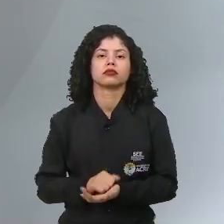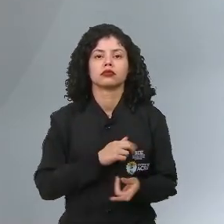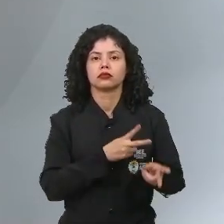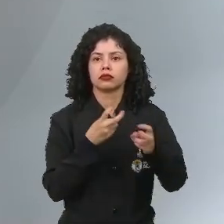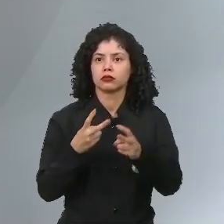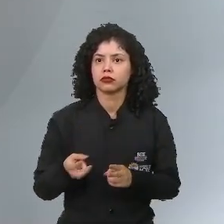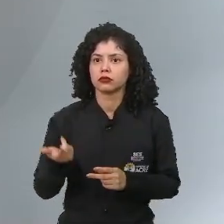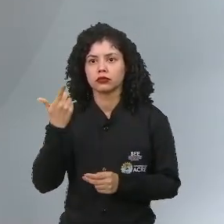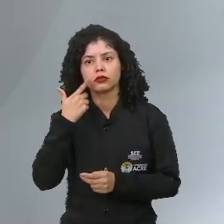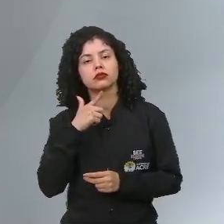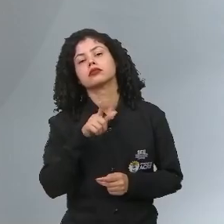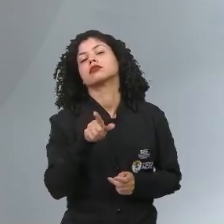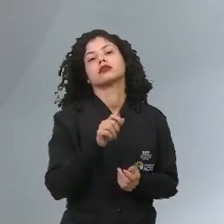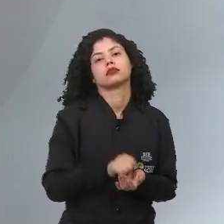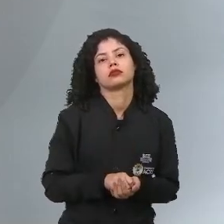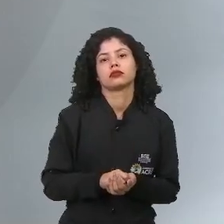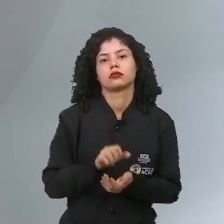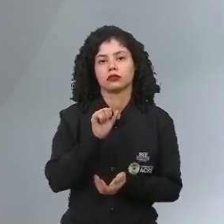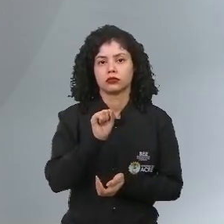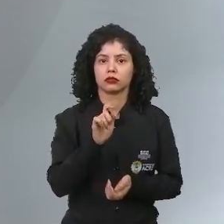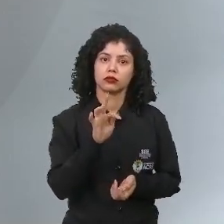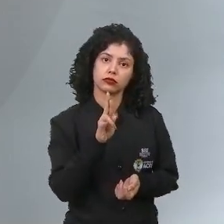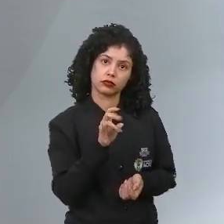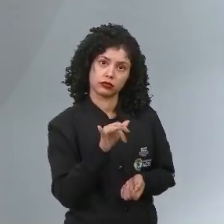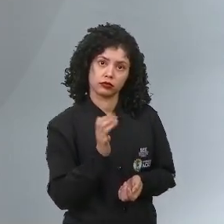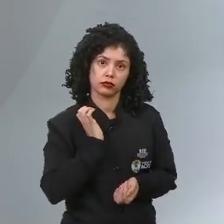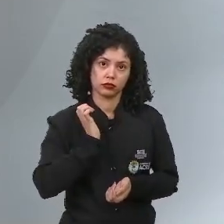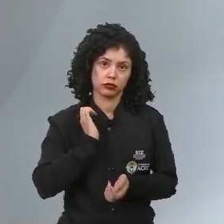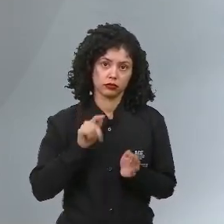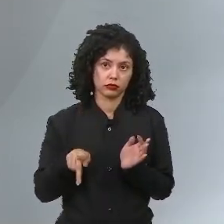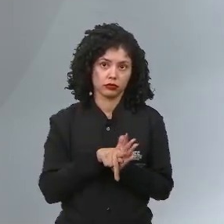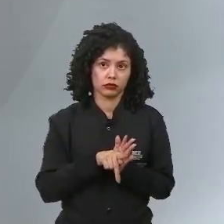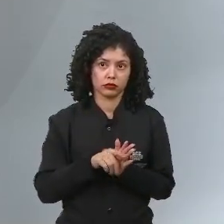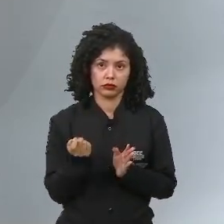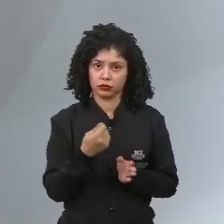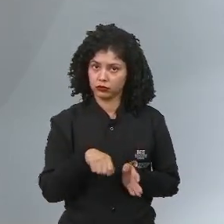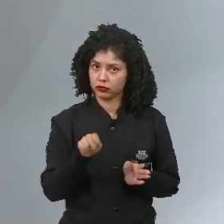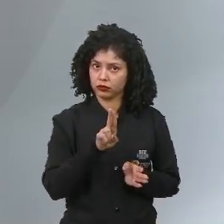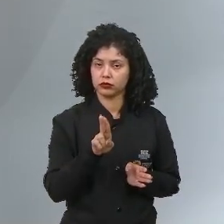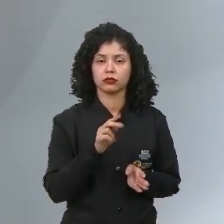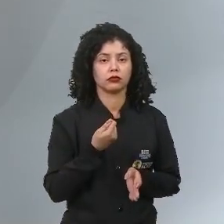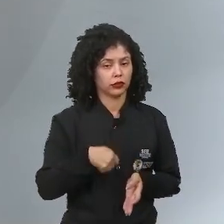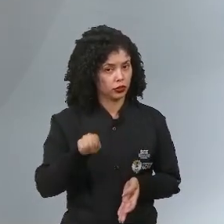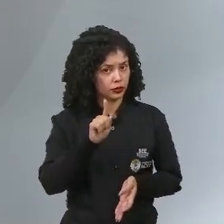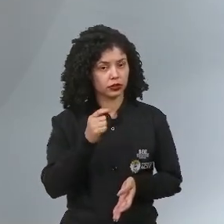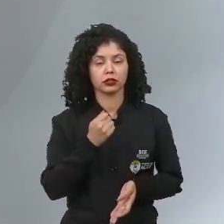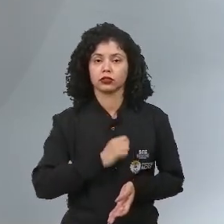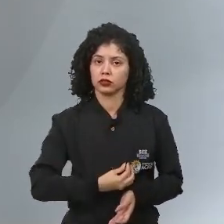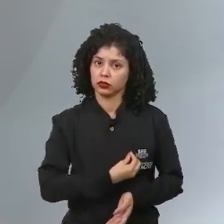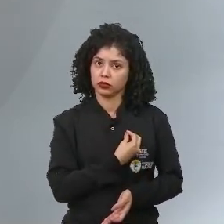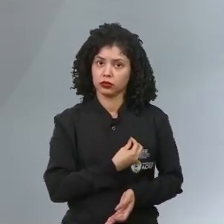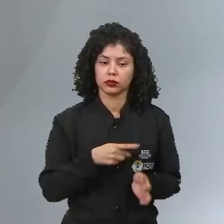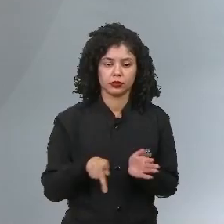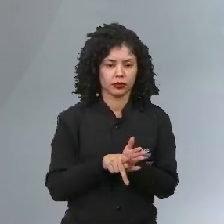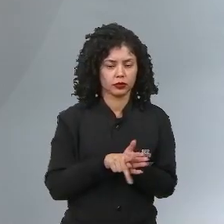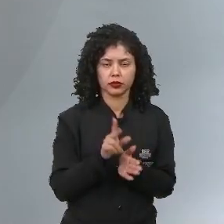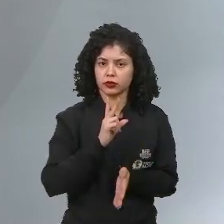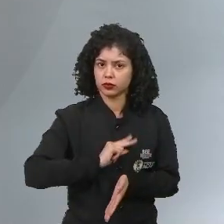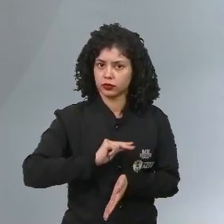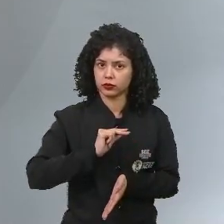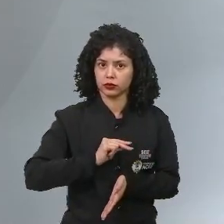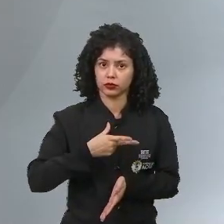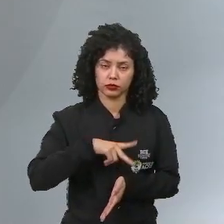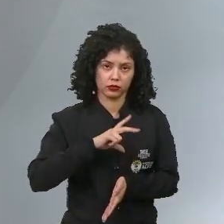percebiam que eles conseguiriam se sustentar com a riqueza vinda do ouro sem a presença dos portugueses. Isso foi a Inconfidência Mineira, um